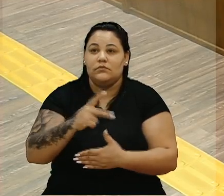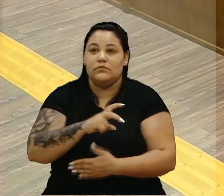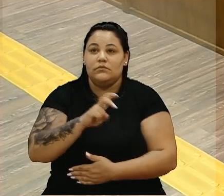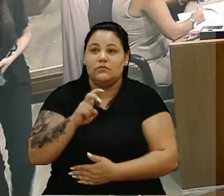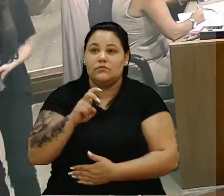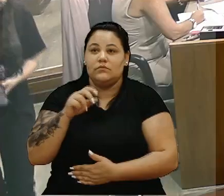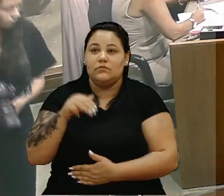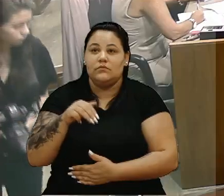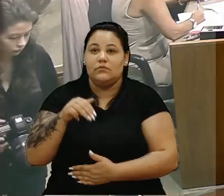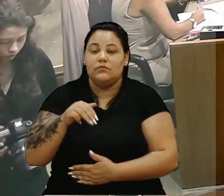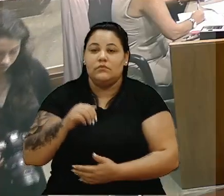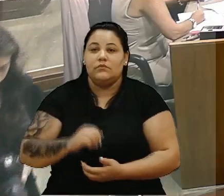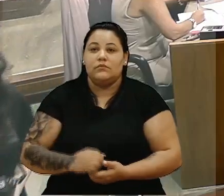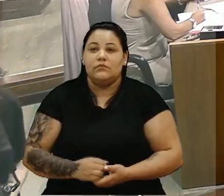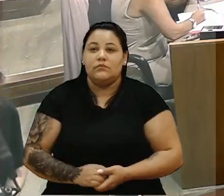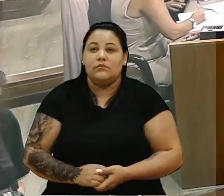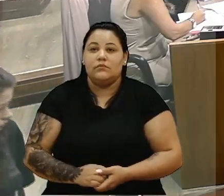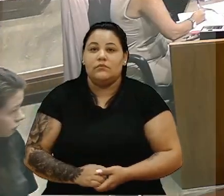5 minutos.